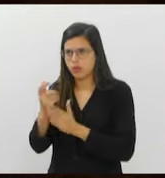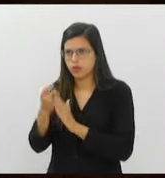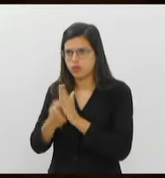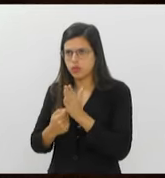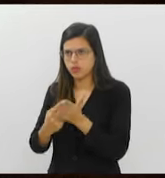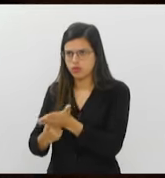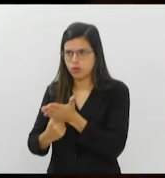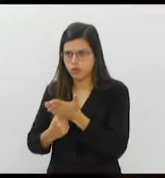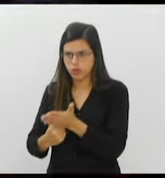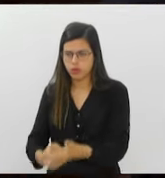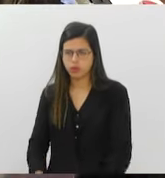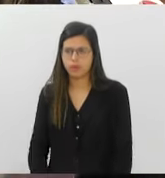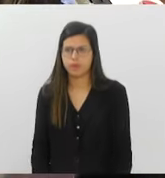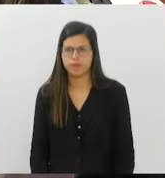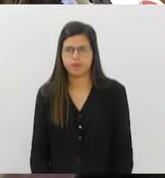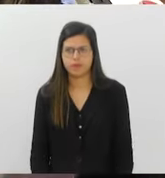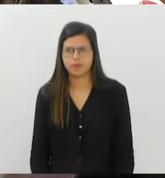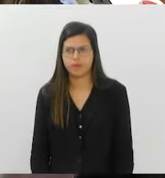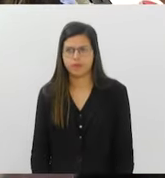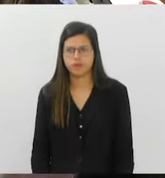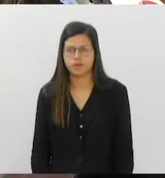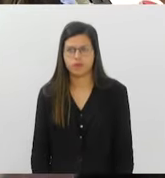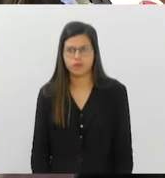A presidência defere o pedido de Vossa Excelência.